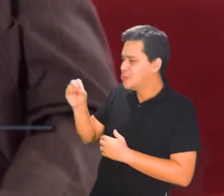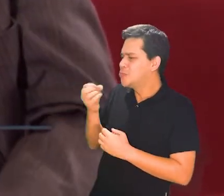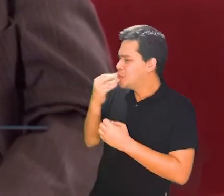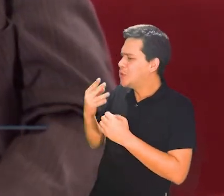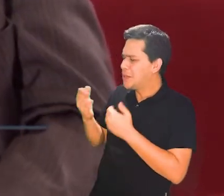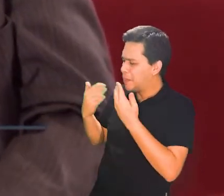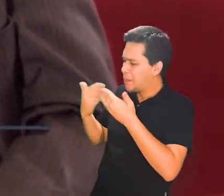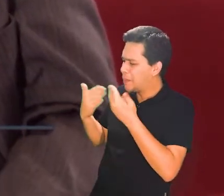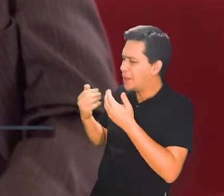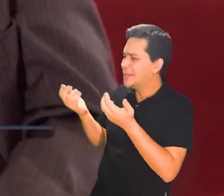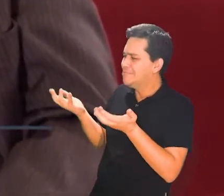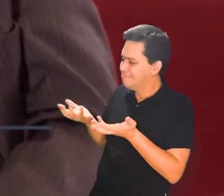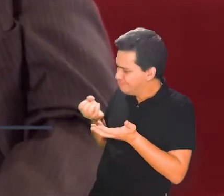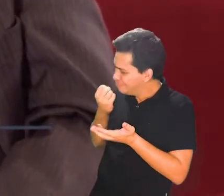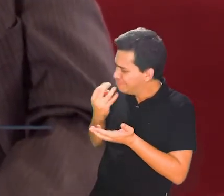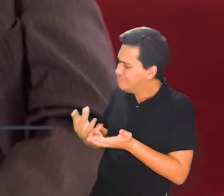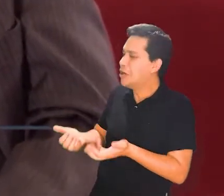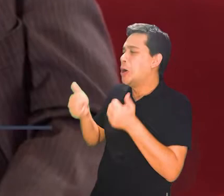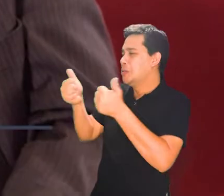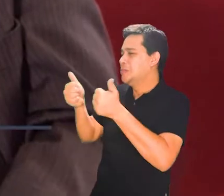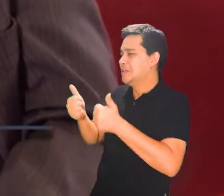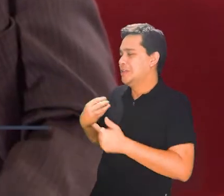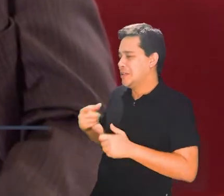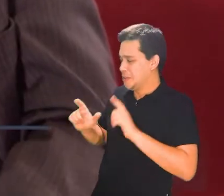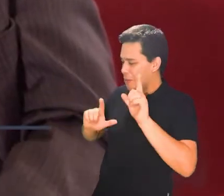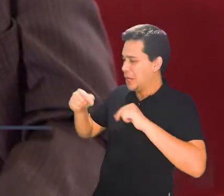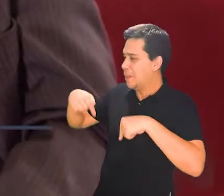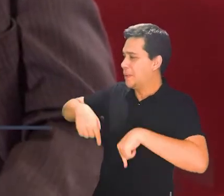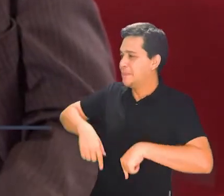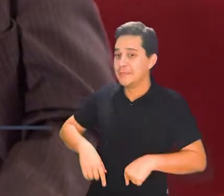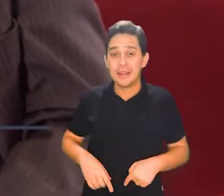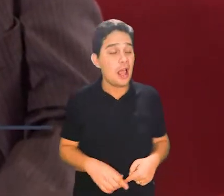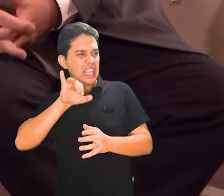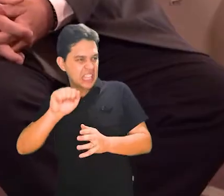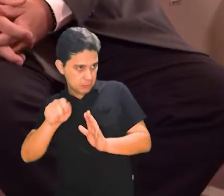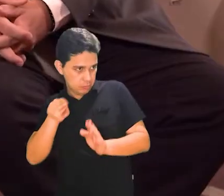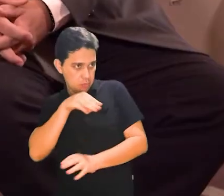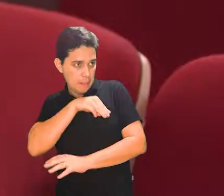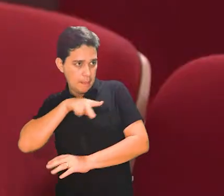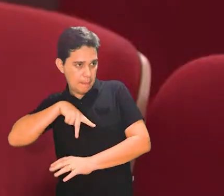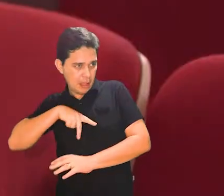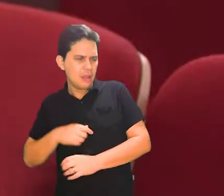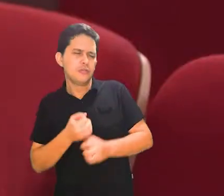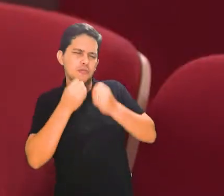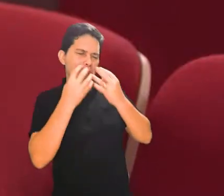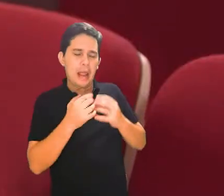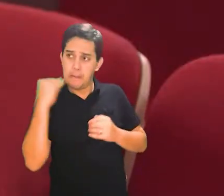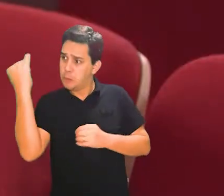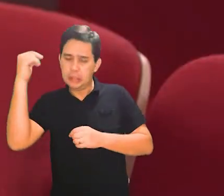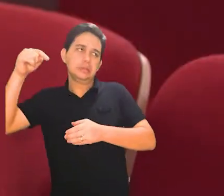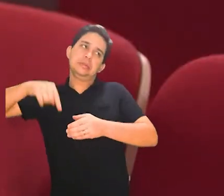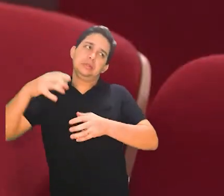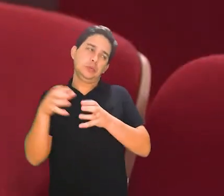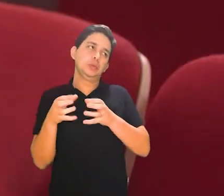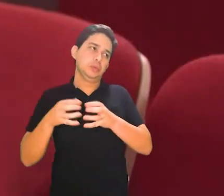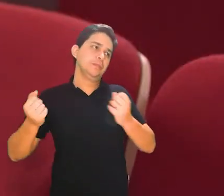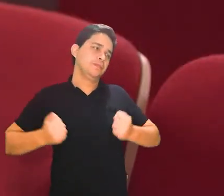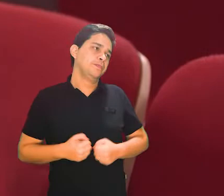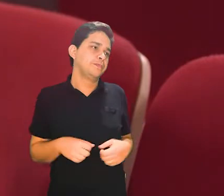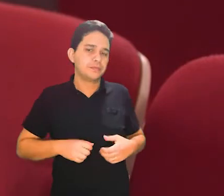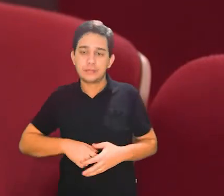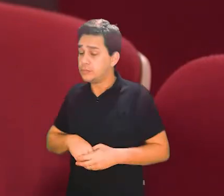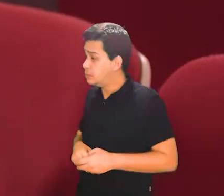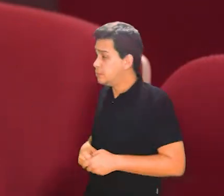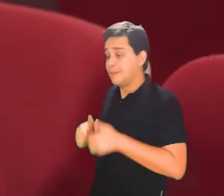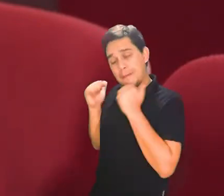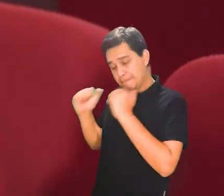esclarecer à população fluminense o trabalho desenvolvido pela ouvidoria, né? Certo. Doutor, para começar essa entrevista, o senhor poderia nos